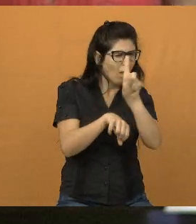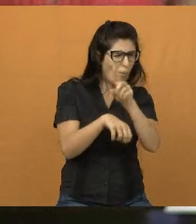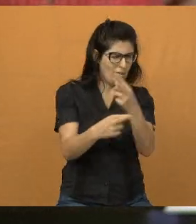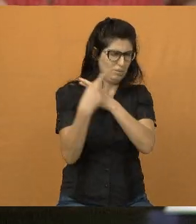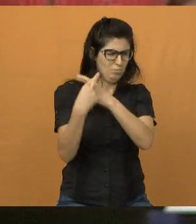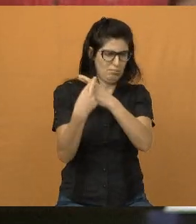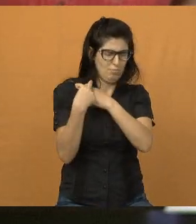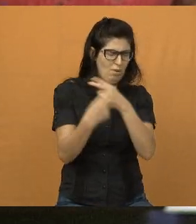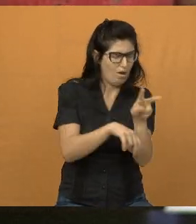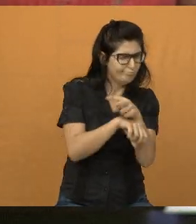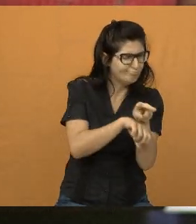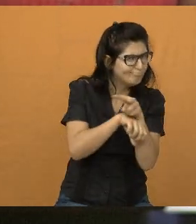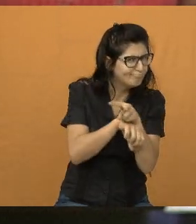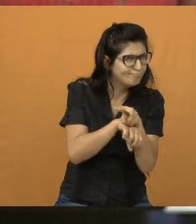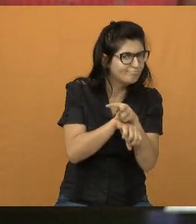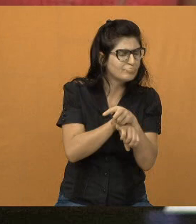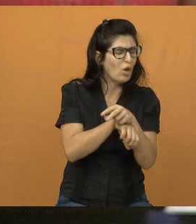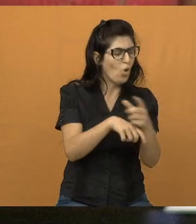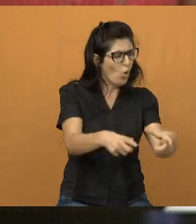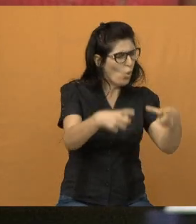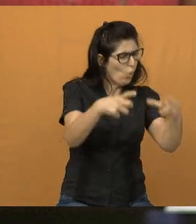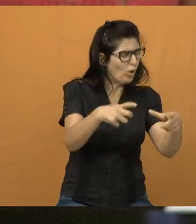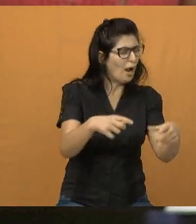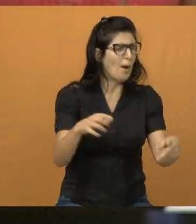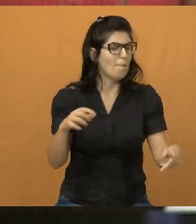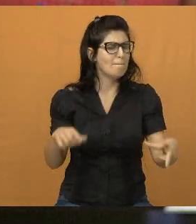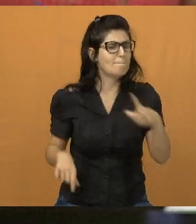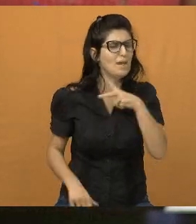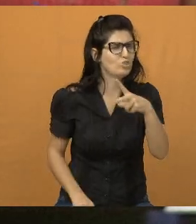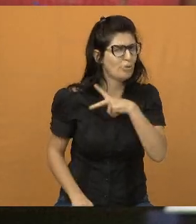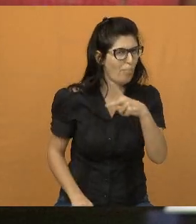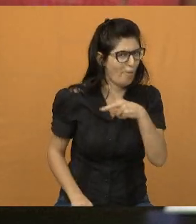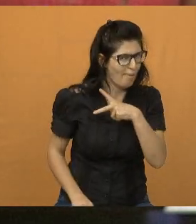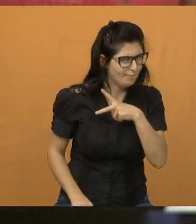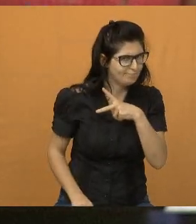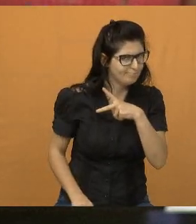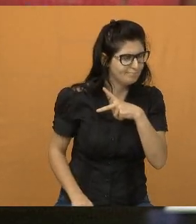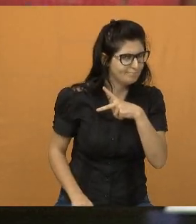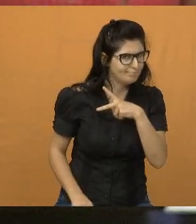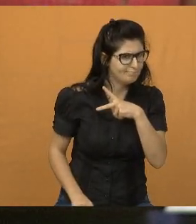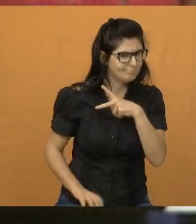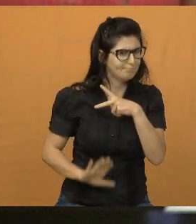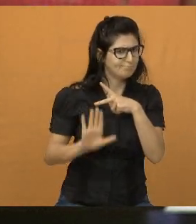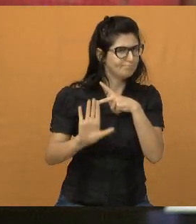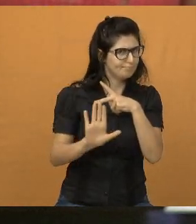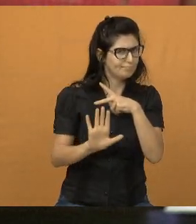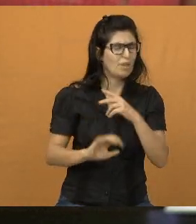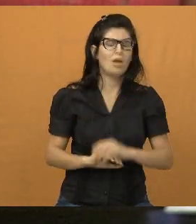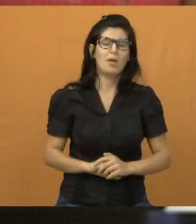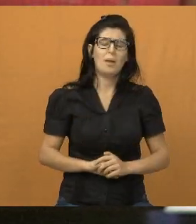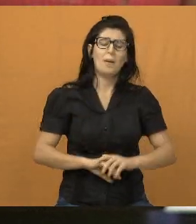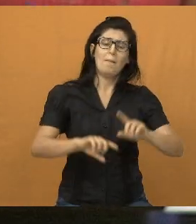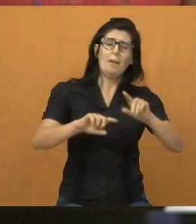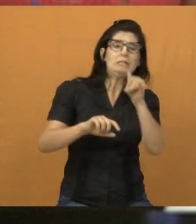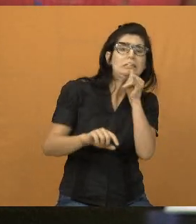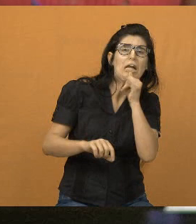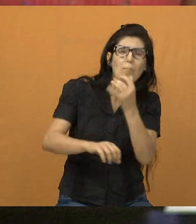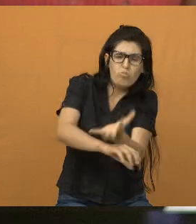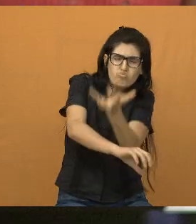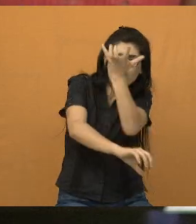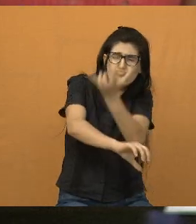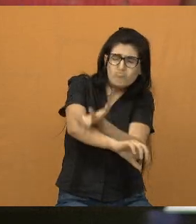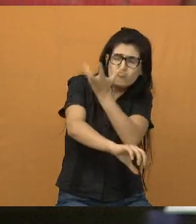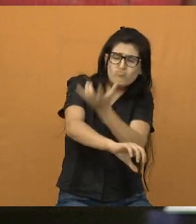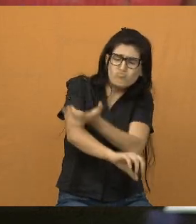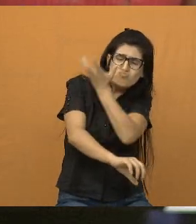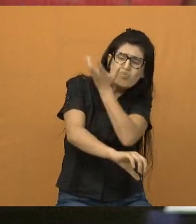a manutenção das áreas particulares. A condição de uma área particular, de deixar mato crescer, de